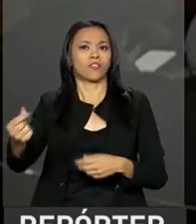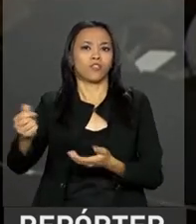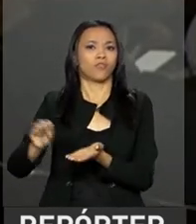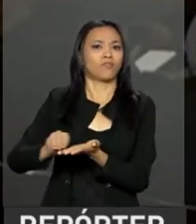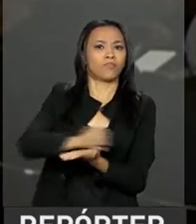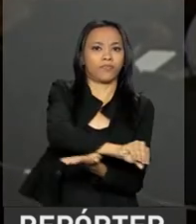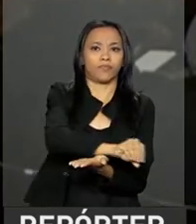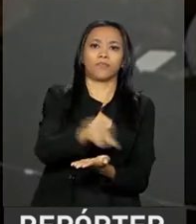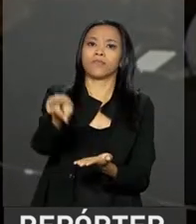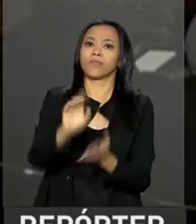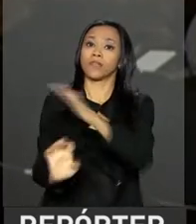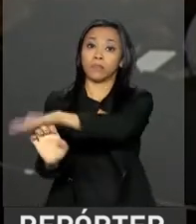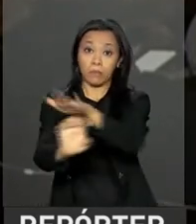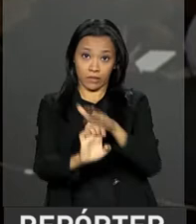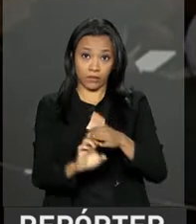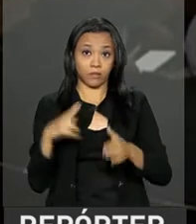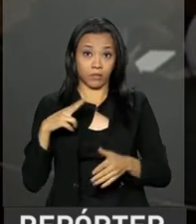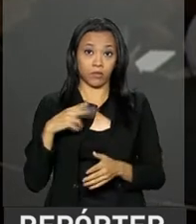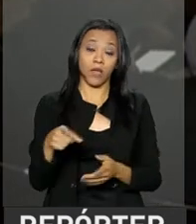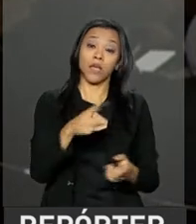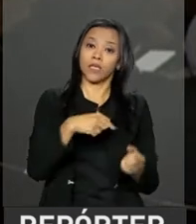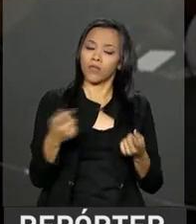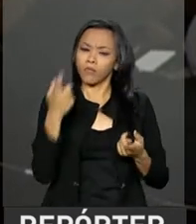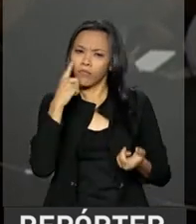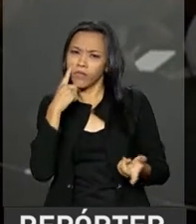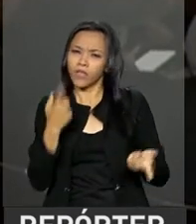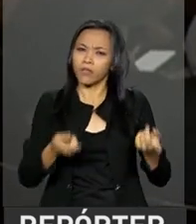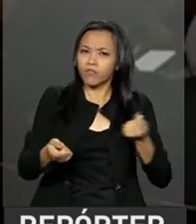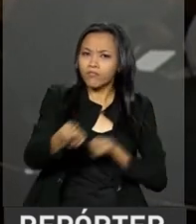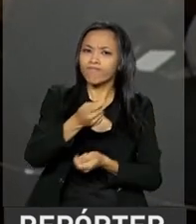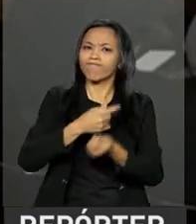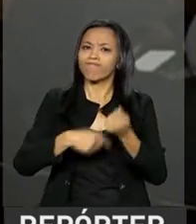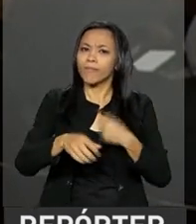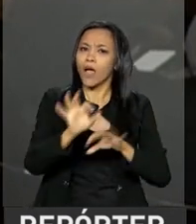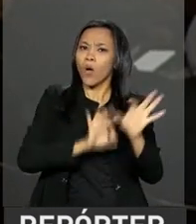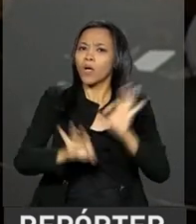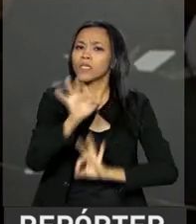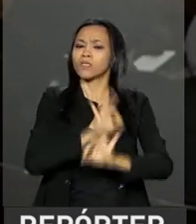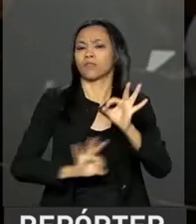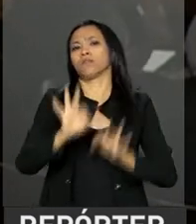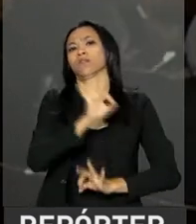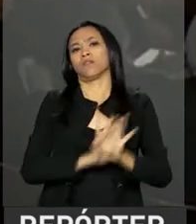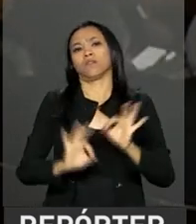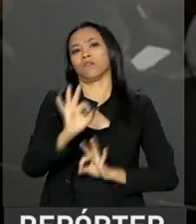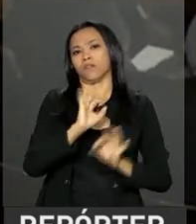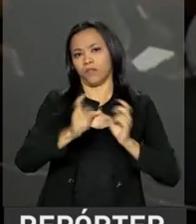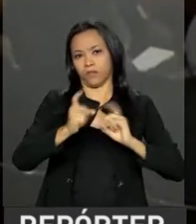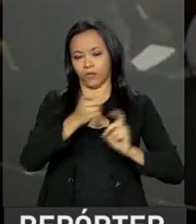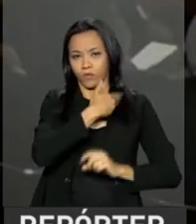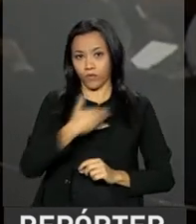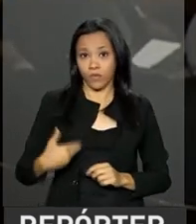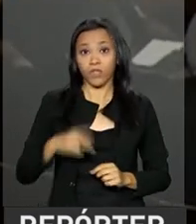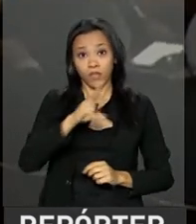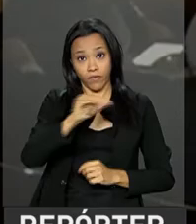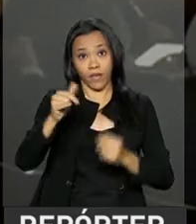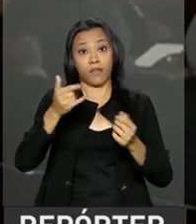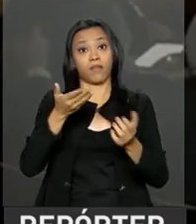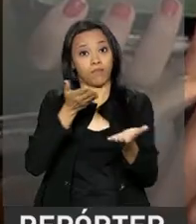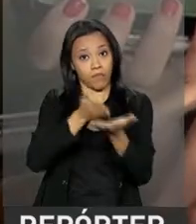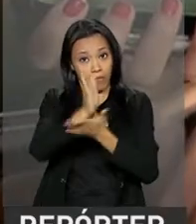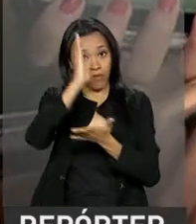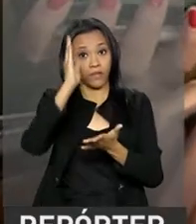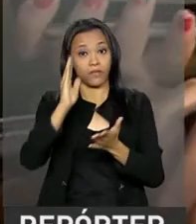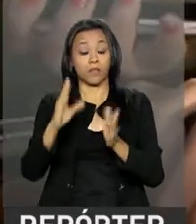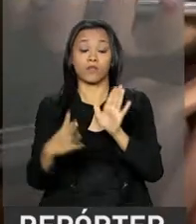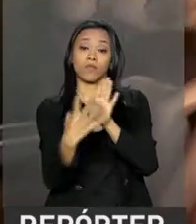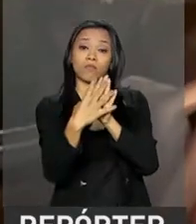que, de acordo com o ministro da Fazenda, estão sendo implantadas pelo governo e serão consolidadas com a aprovação das reformas estruturais.